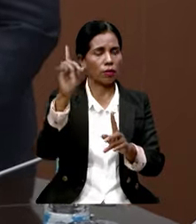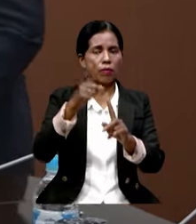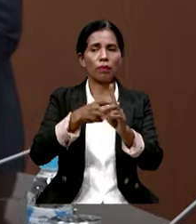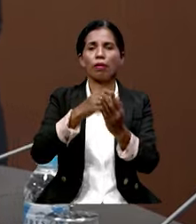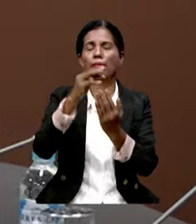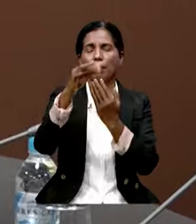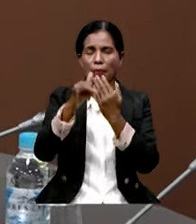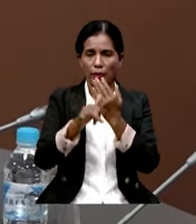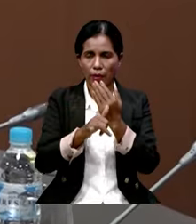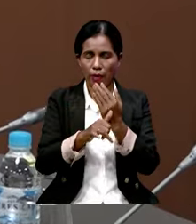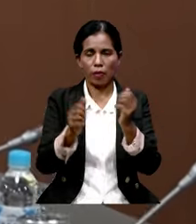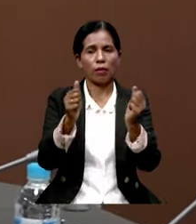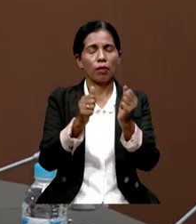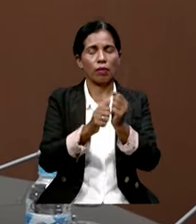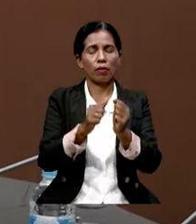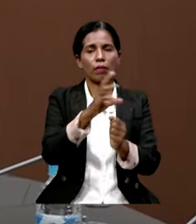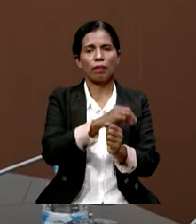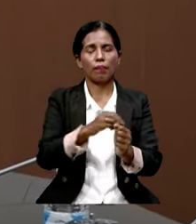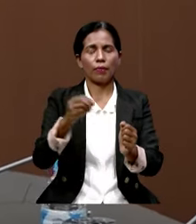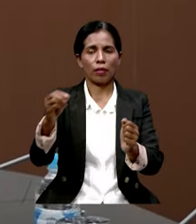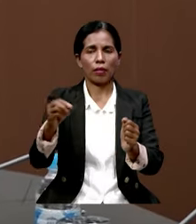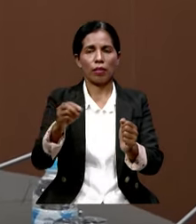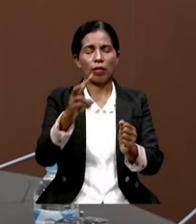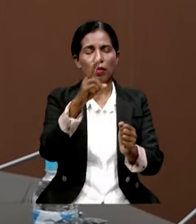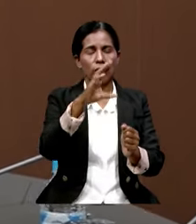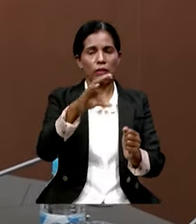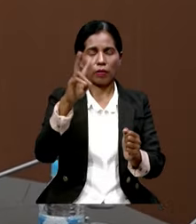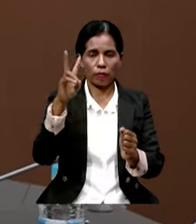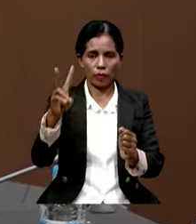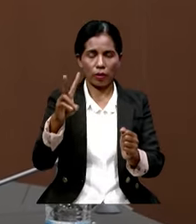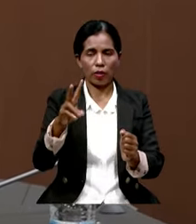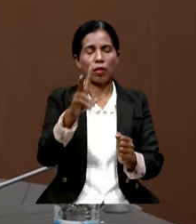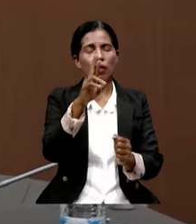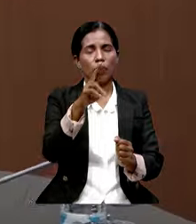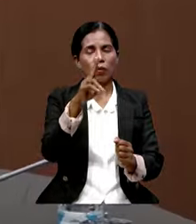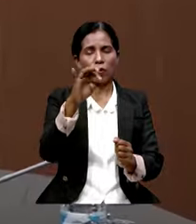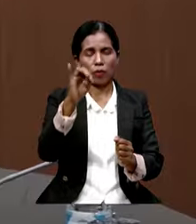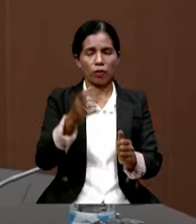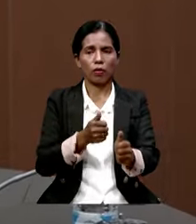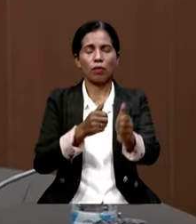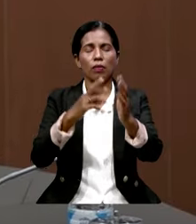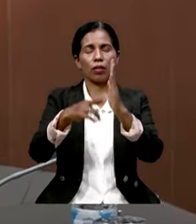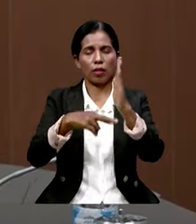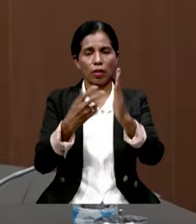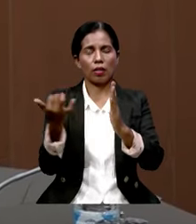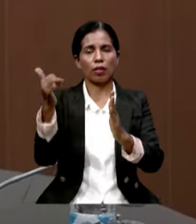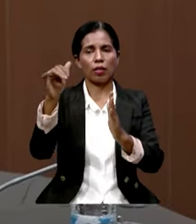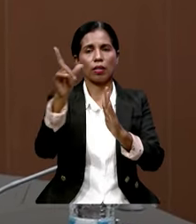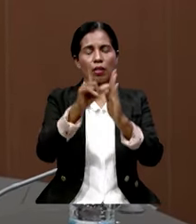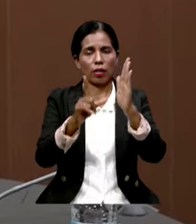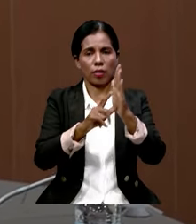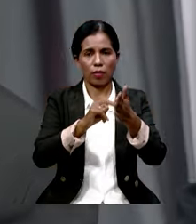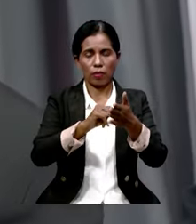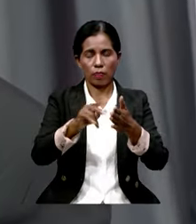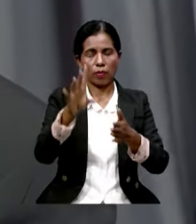nebe consta o currículo vitae no anexo CATAC Rui Pereira, cumpre requisito Sira e a lei número